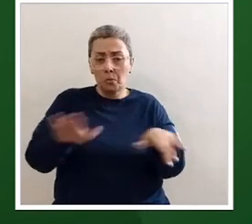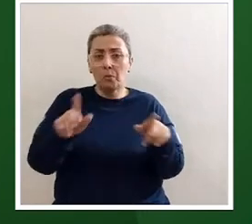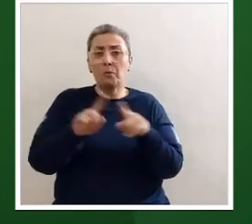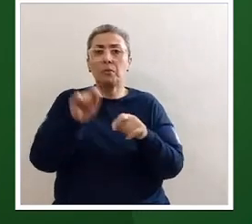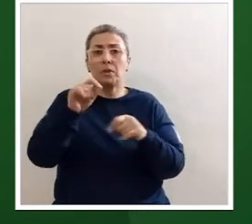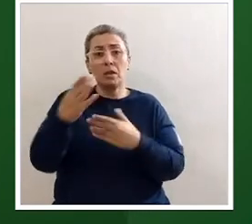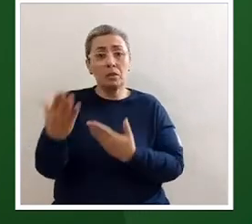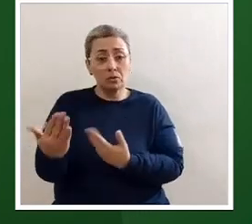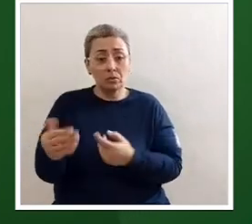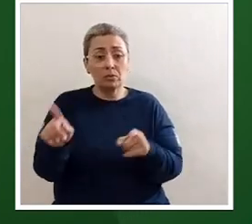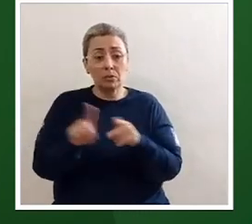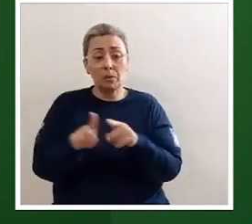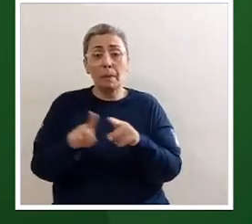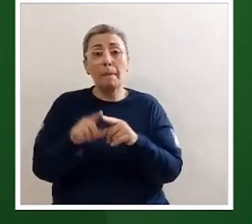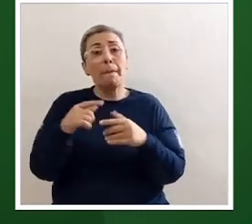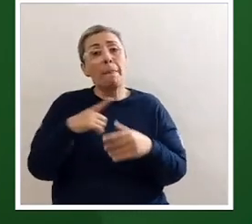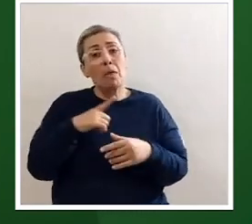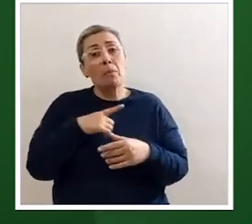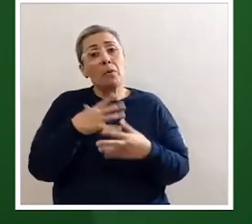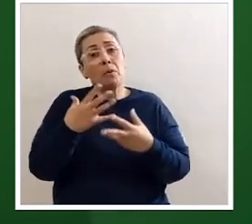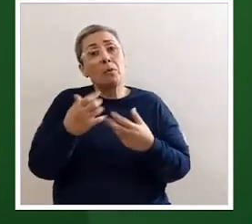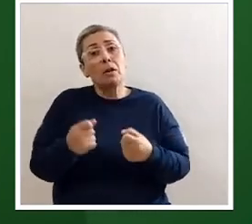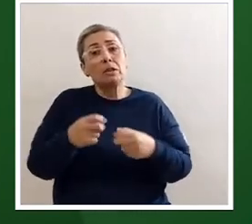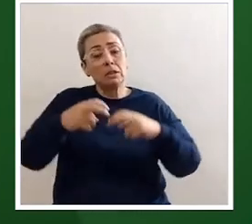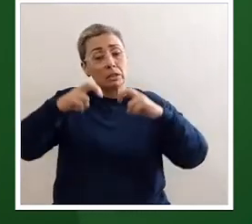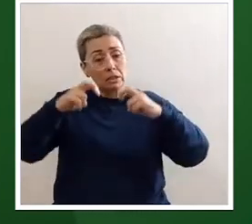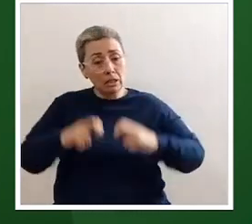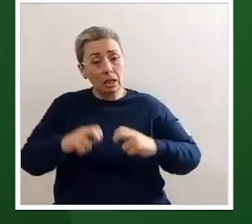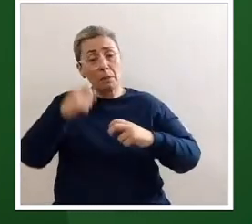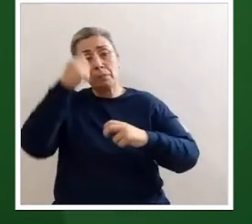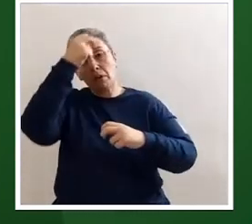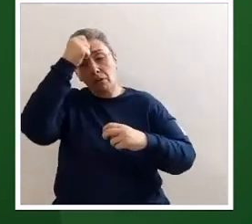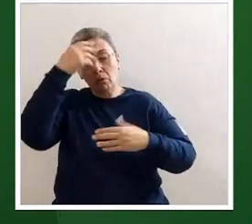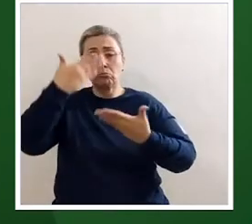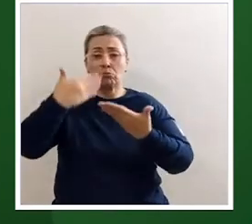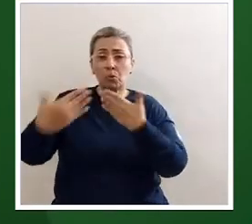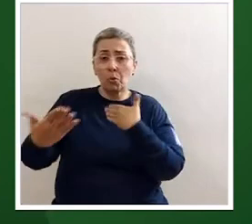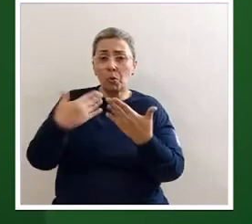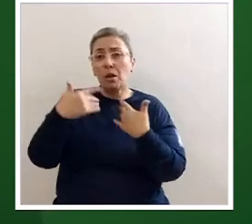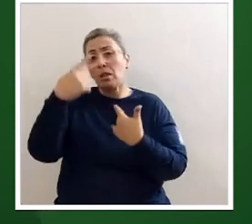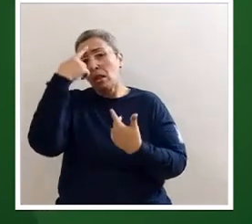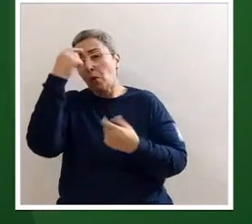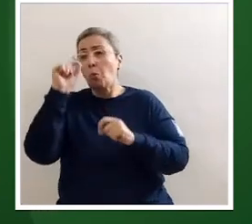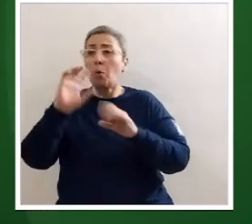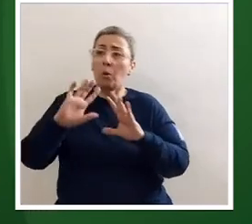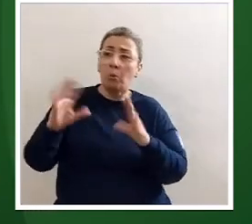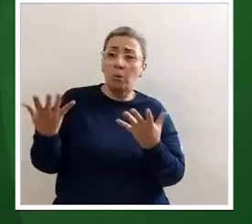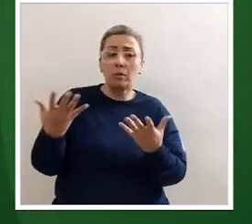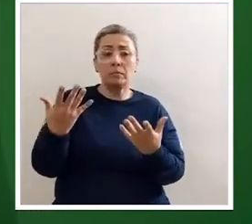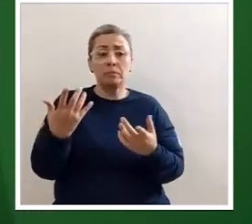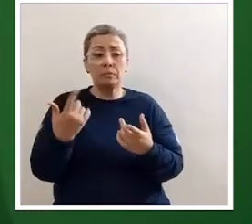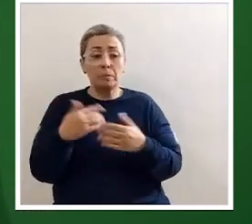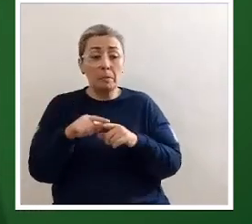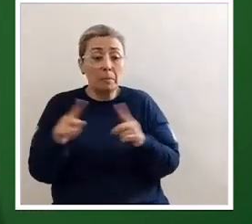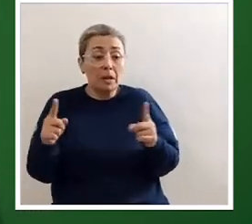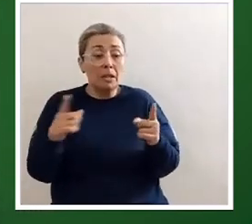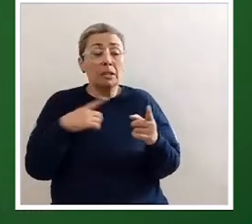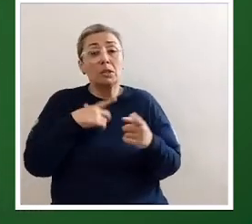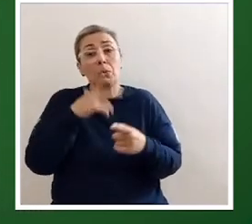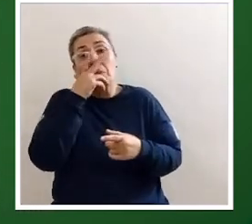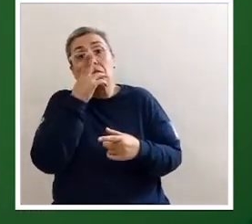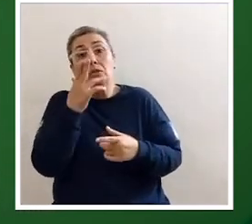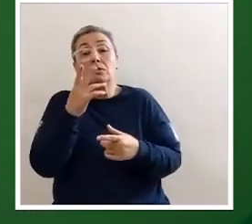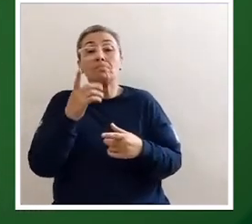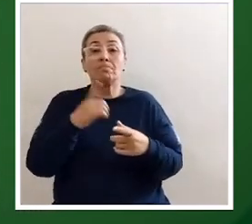desses jovens então nós tentamos com a prefeitura a gente conversa a gente tem uma ideia do que tá acontecendo ali mas eu acho